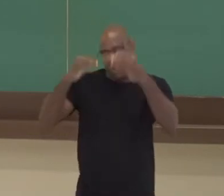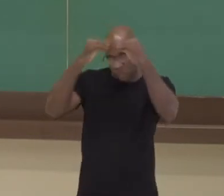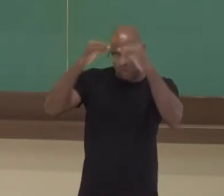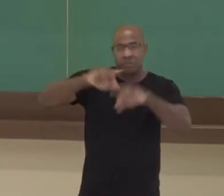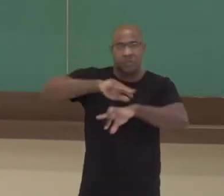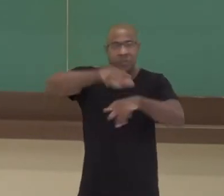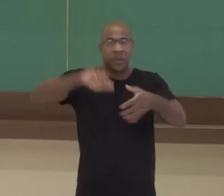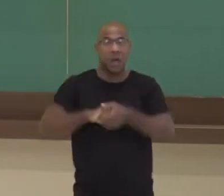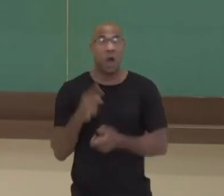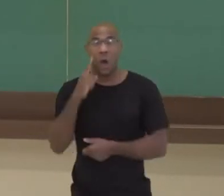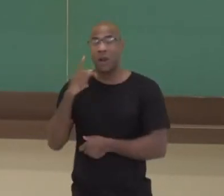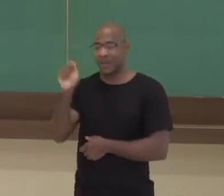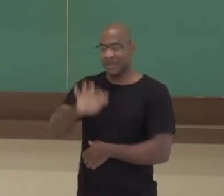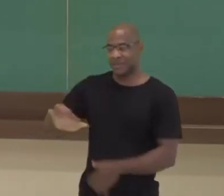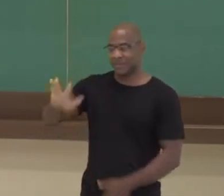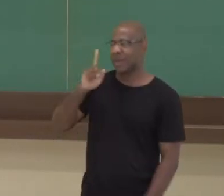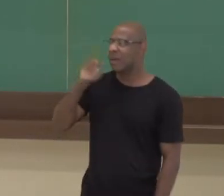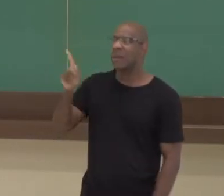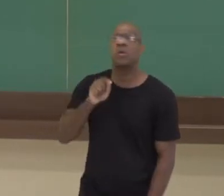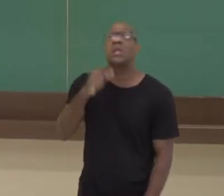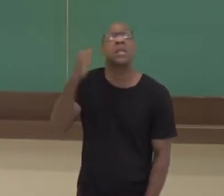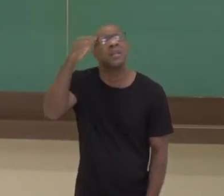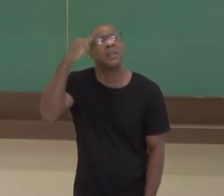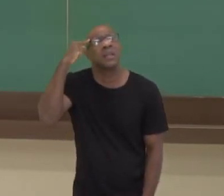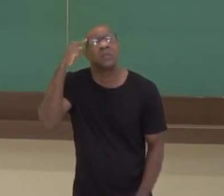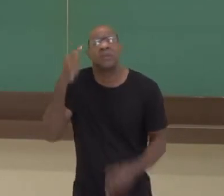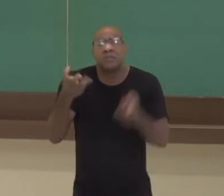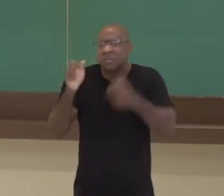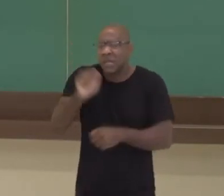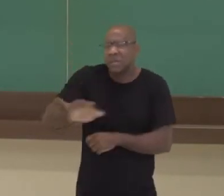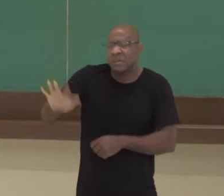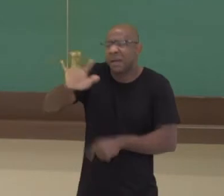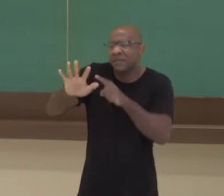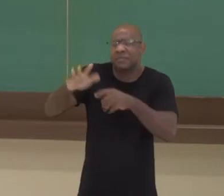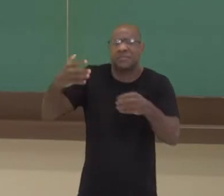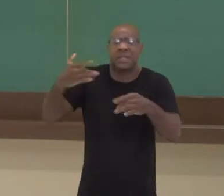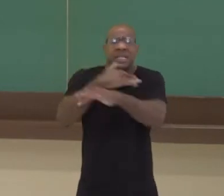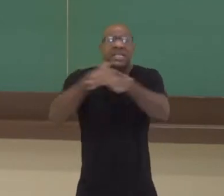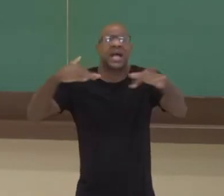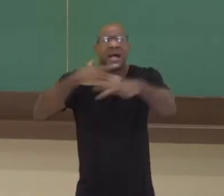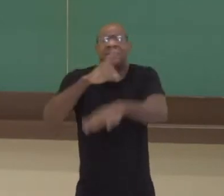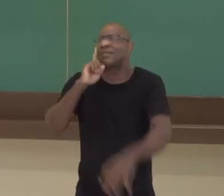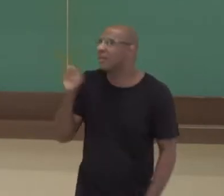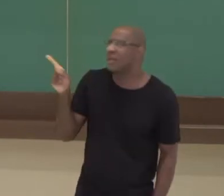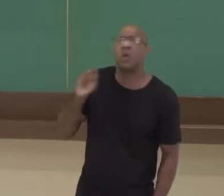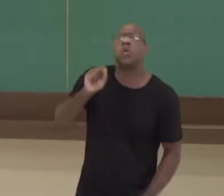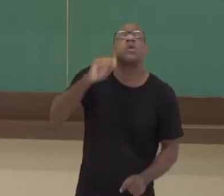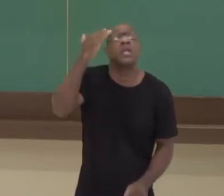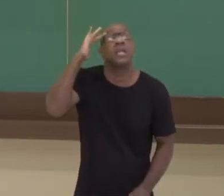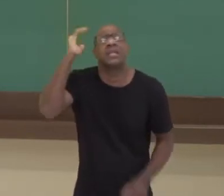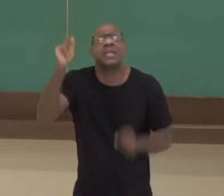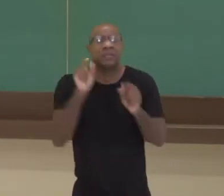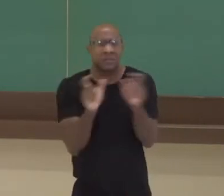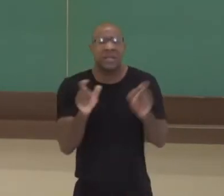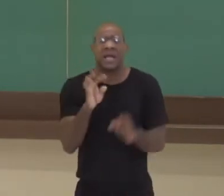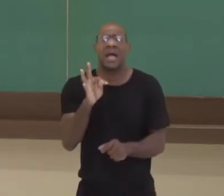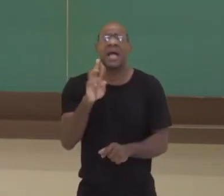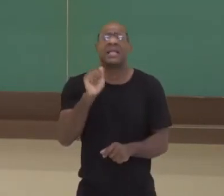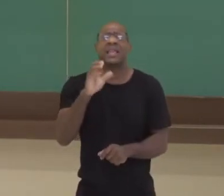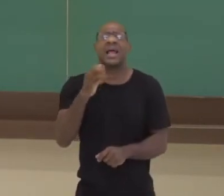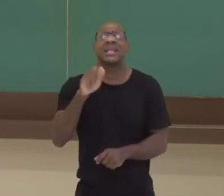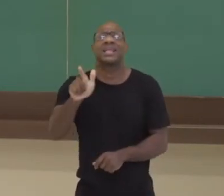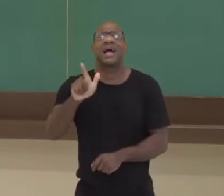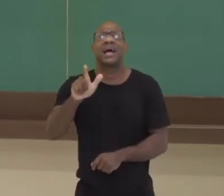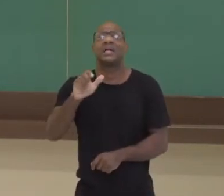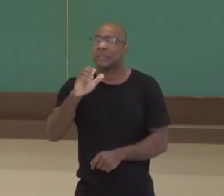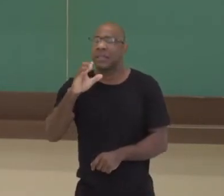essa imagem. O que você pensa quando você vê uma imagem de uma cidade? O que você entende por traçar uma